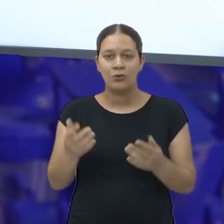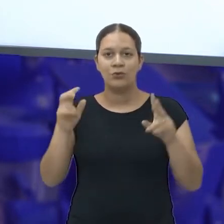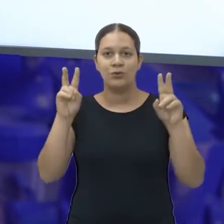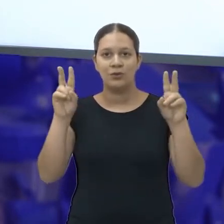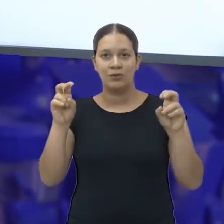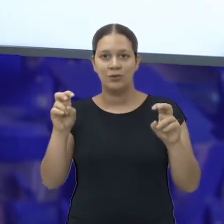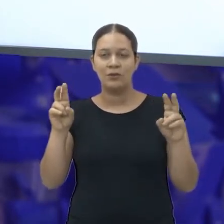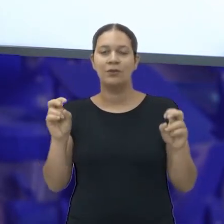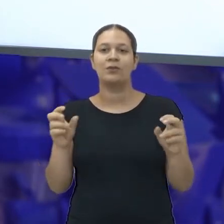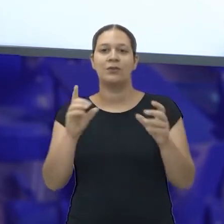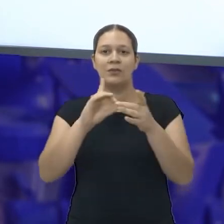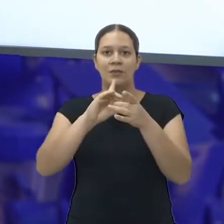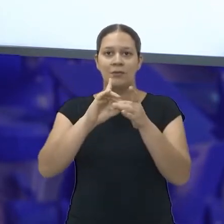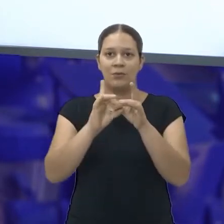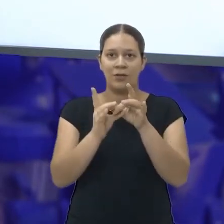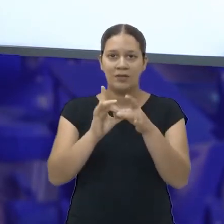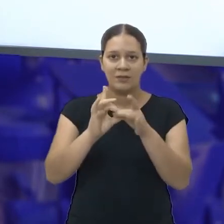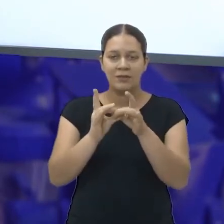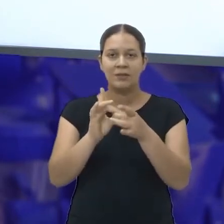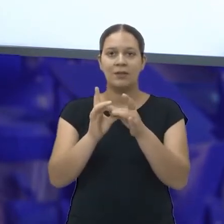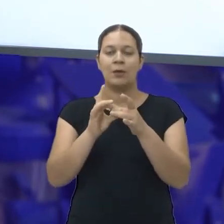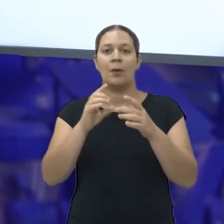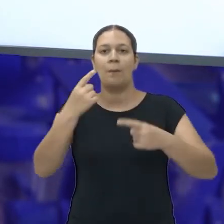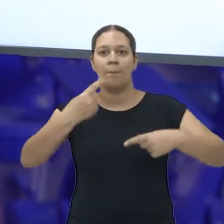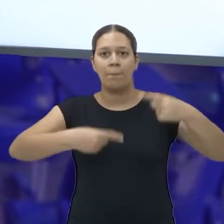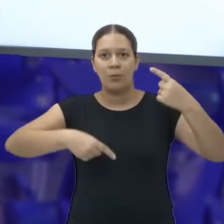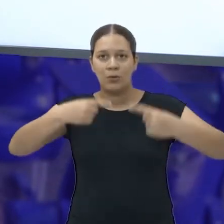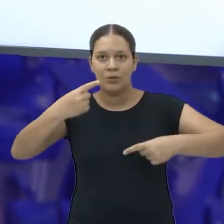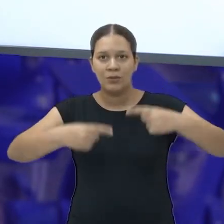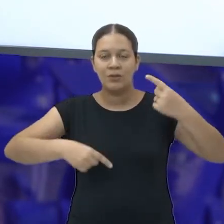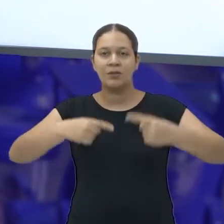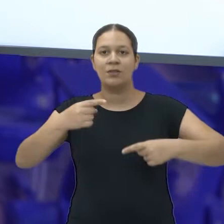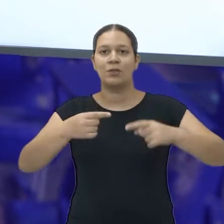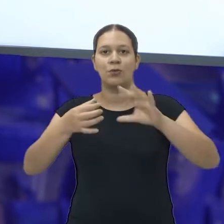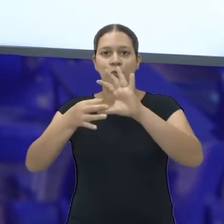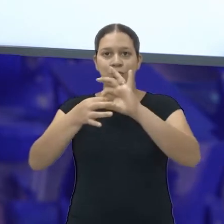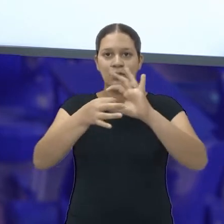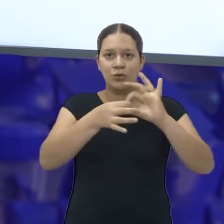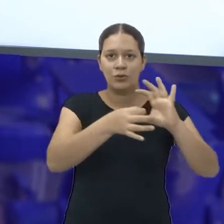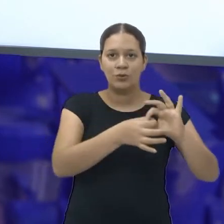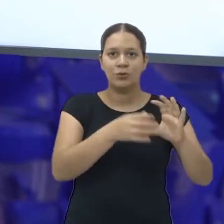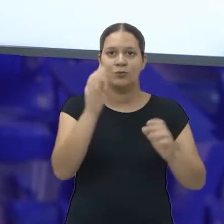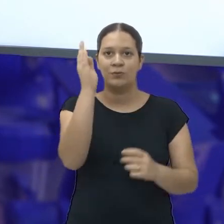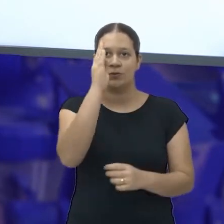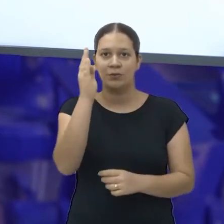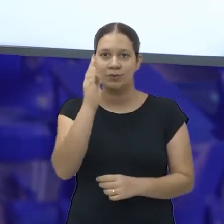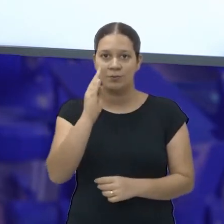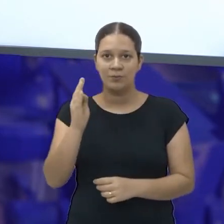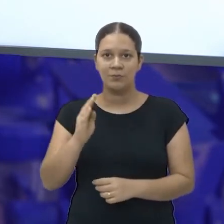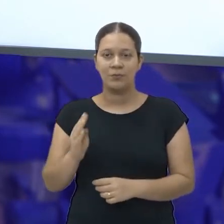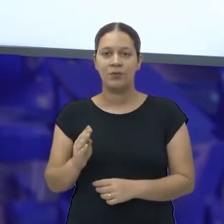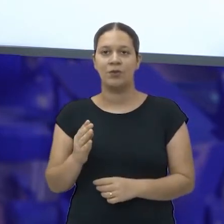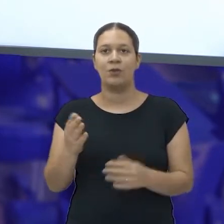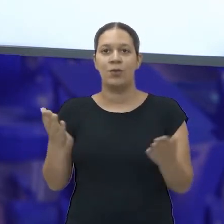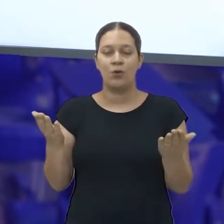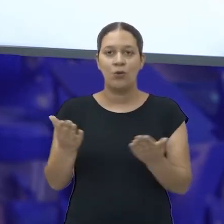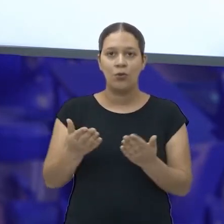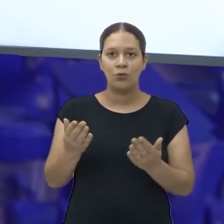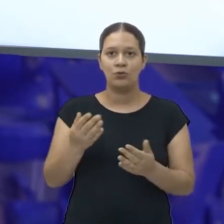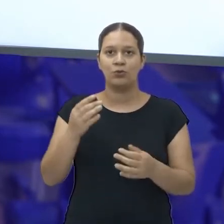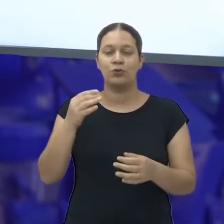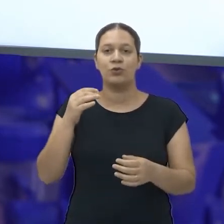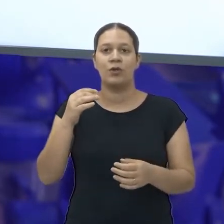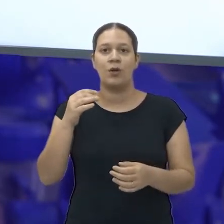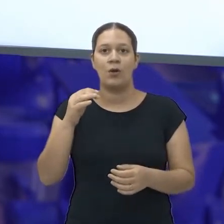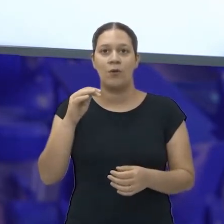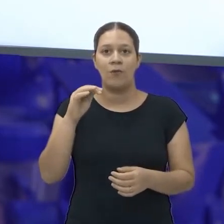democracia, ditadura, política e um pouco do contexto brasileiro. A gente vai analisar do ponto de vista filosófico, do ponto